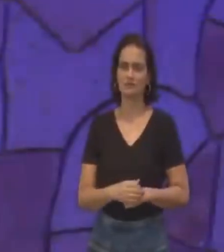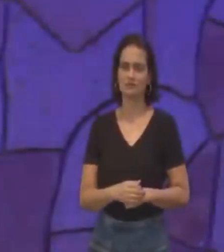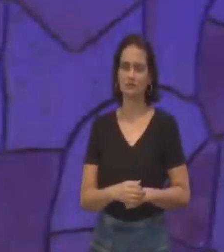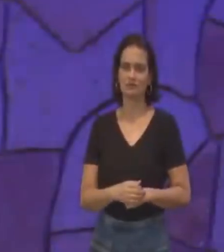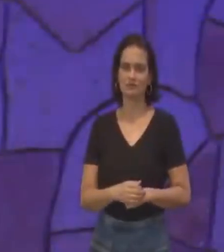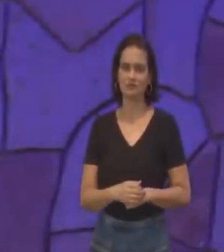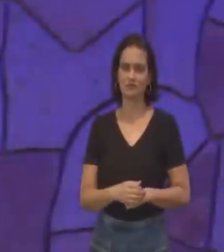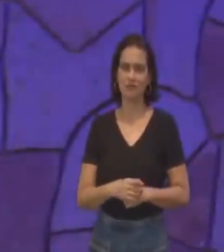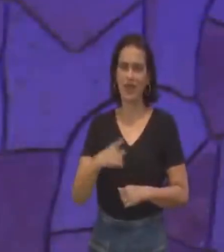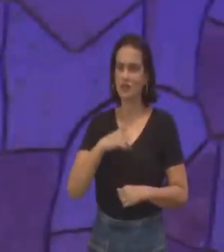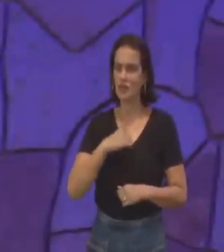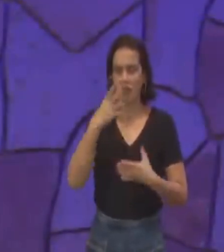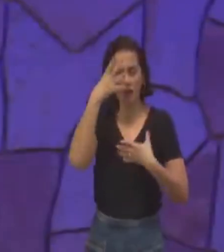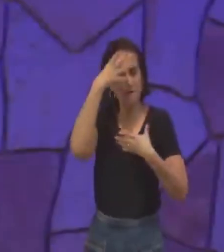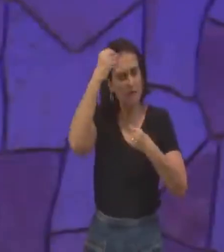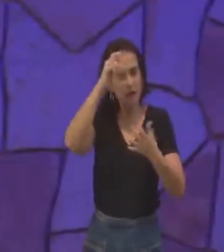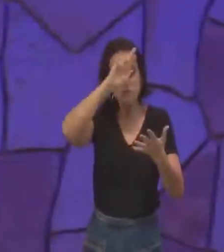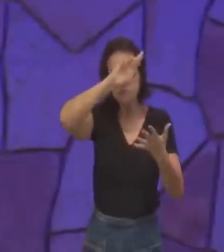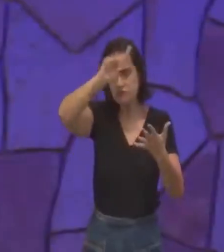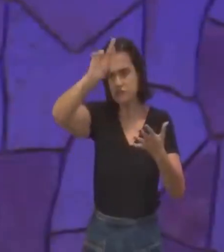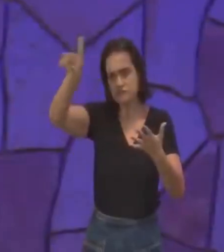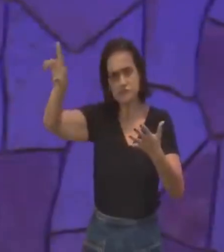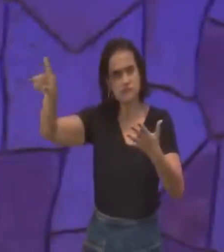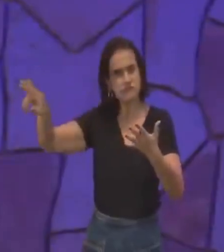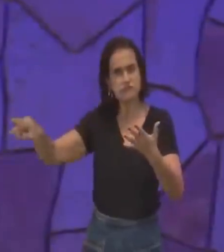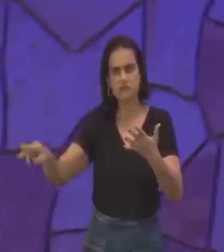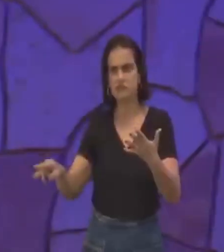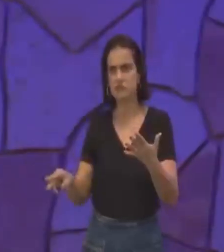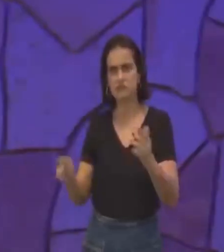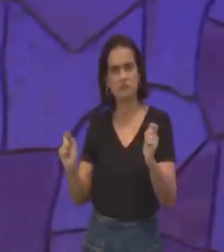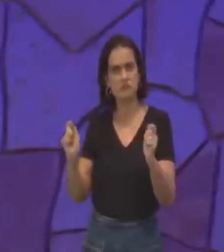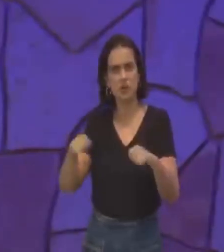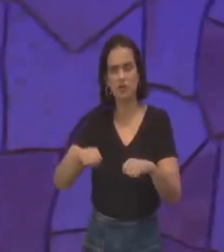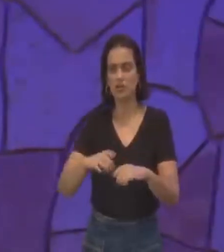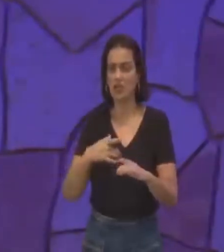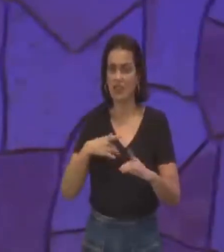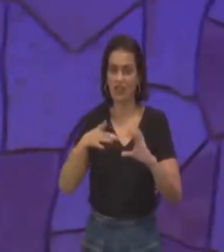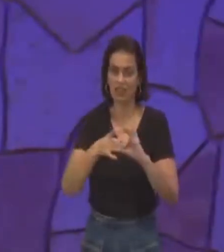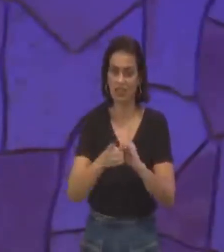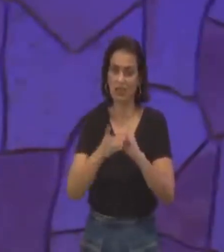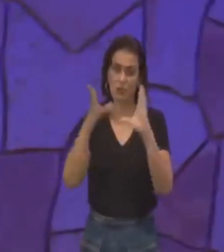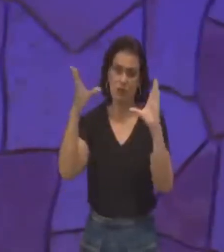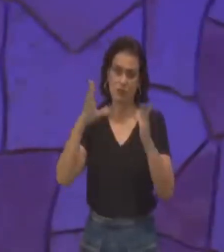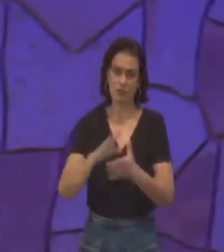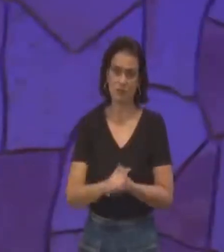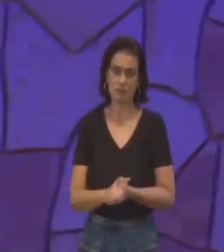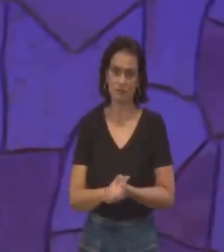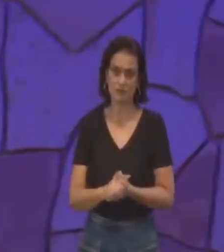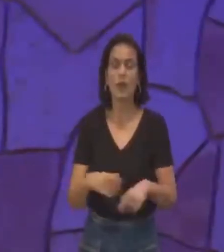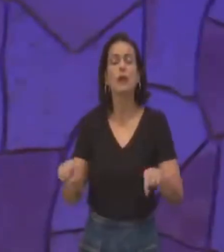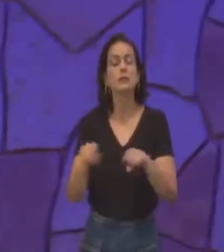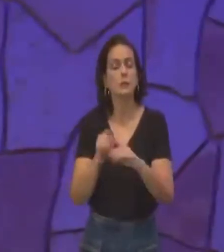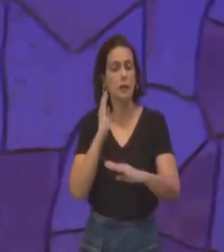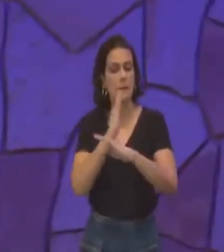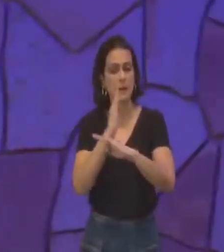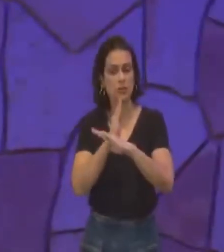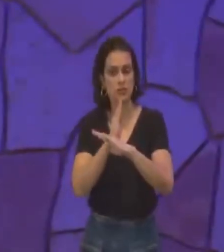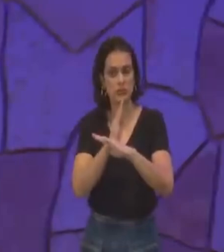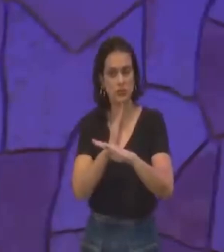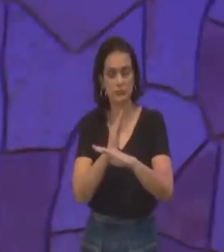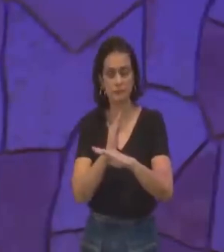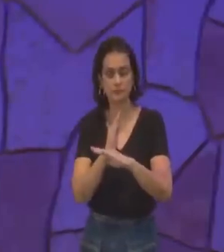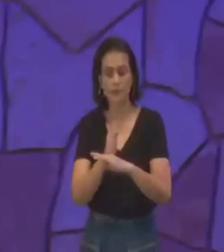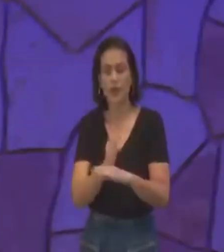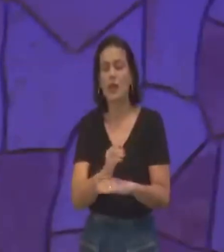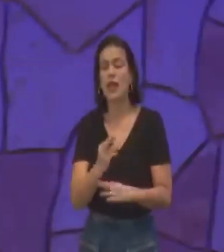possuir fé e ou acreditar em alguma coisa. Outro princípio também da nossa convenção, responsabilidade individual diante de